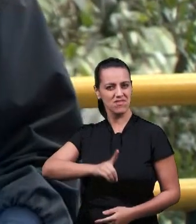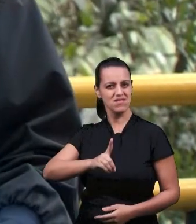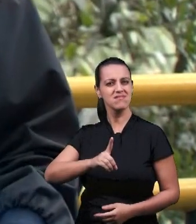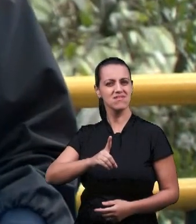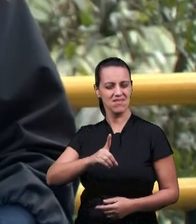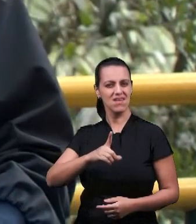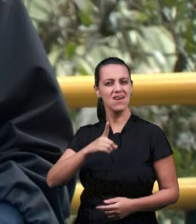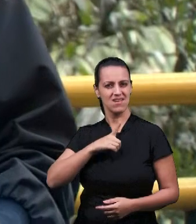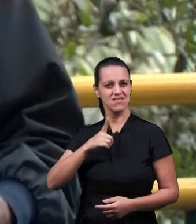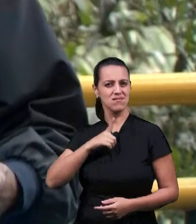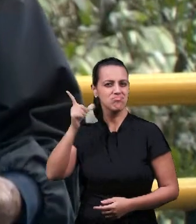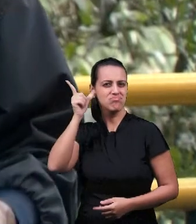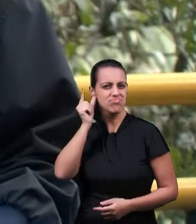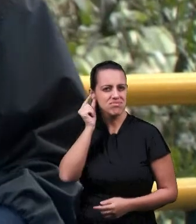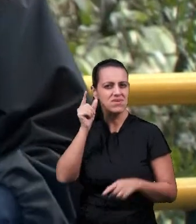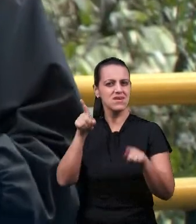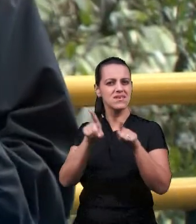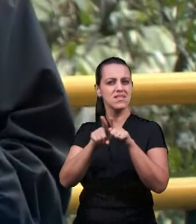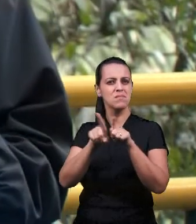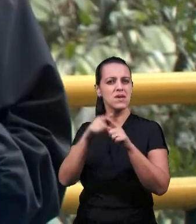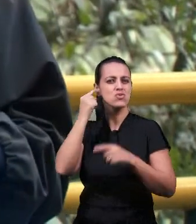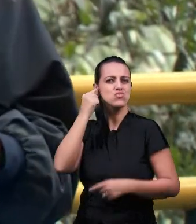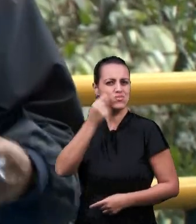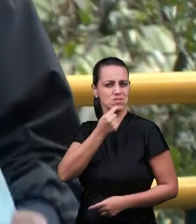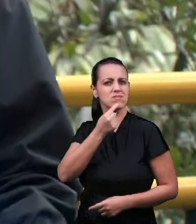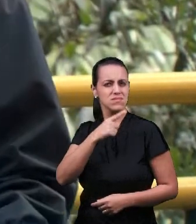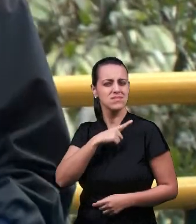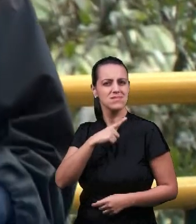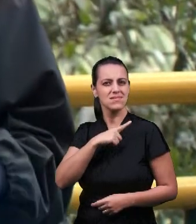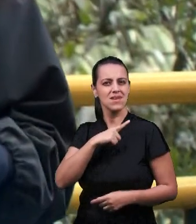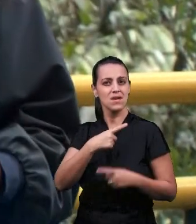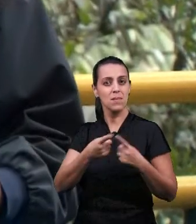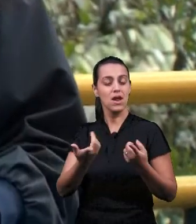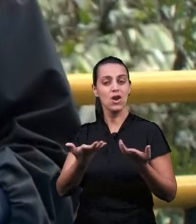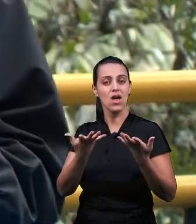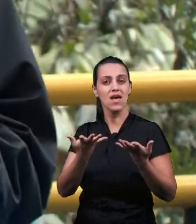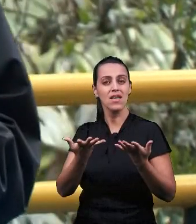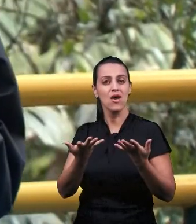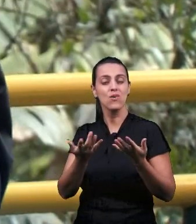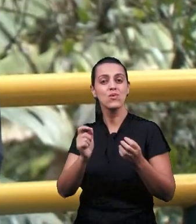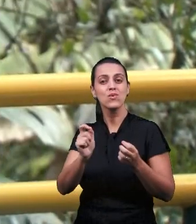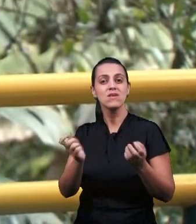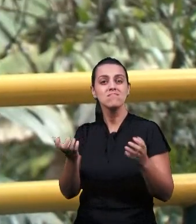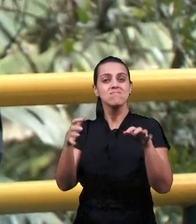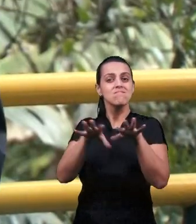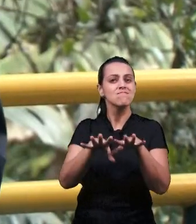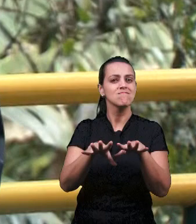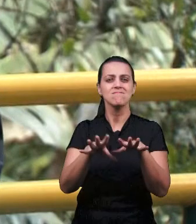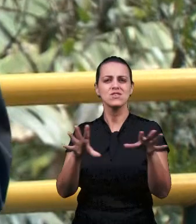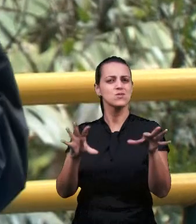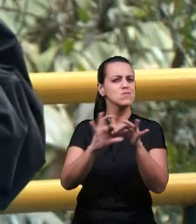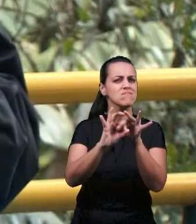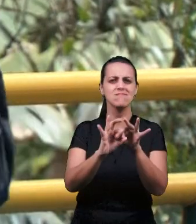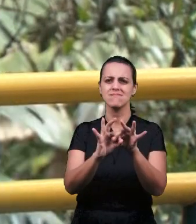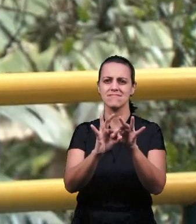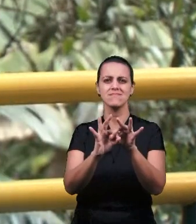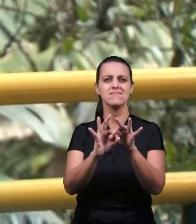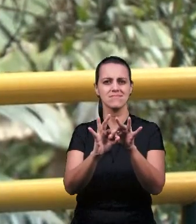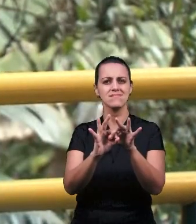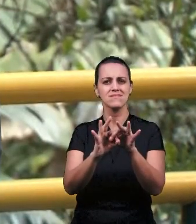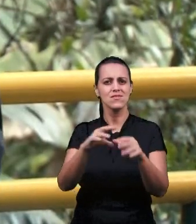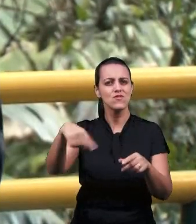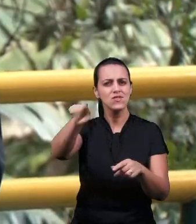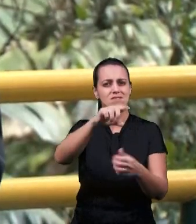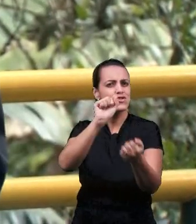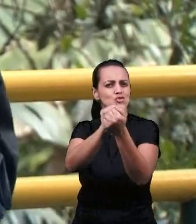tudo. E não só isso. Outros, mas que nós estamos procurando integrar, né? Estamos fazendo um trabalho para que eles continuem